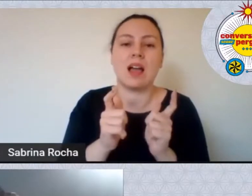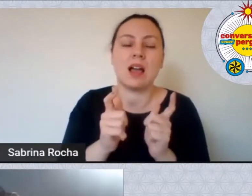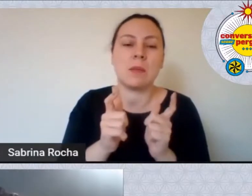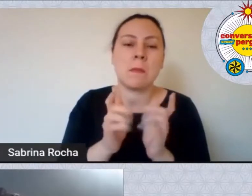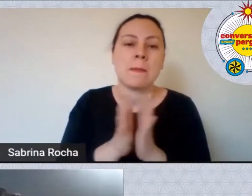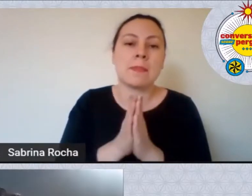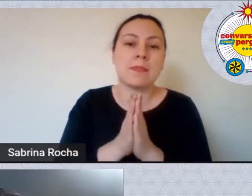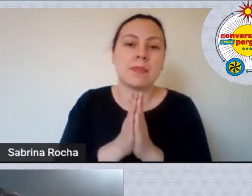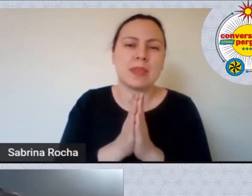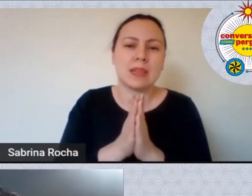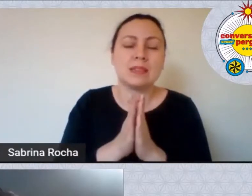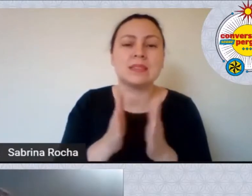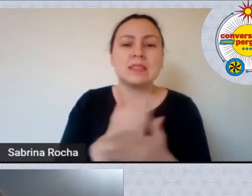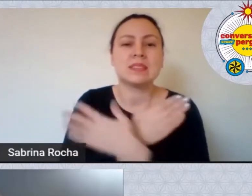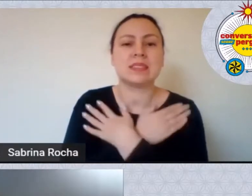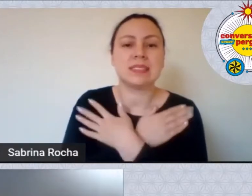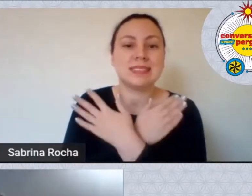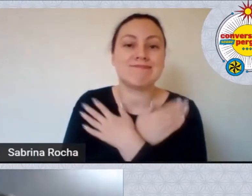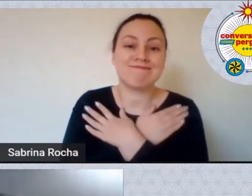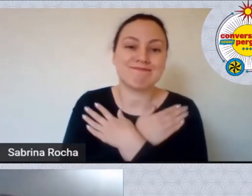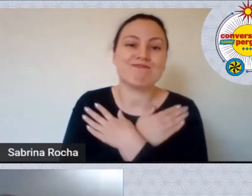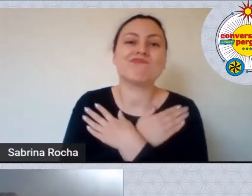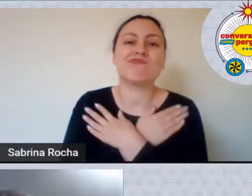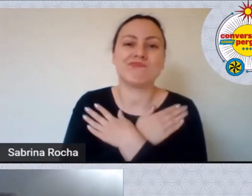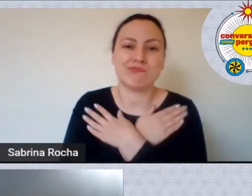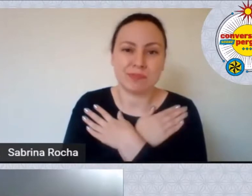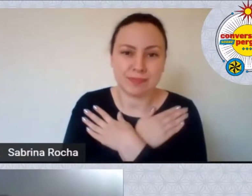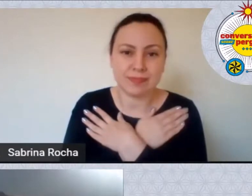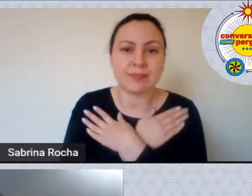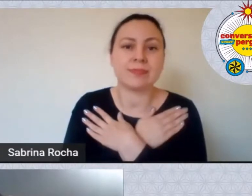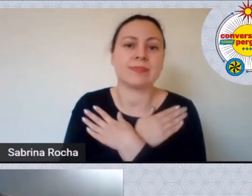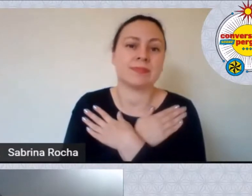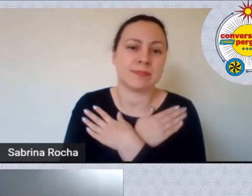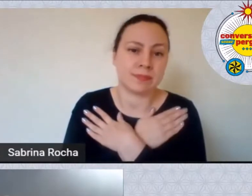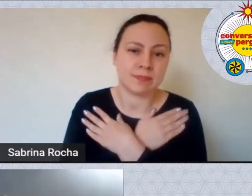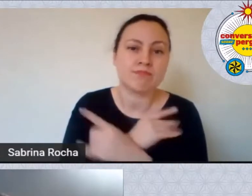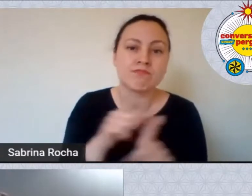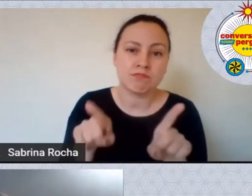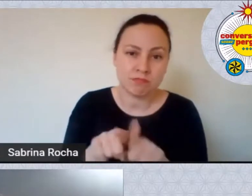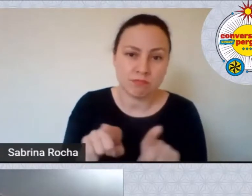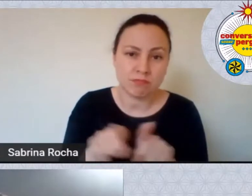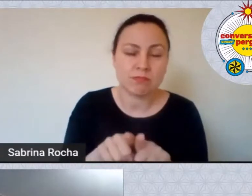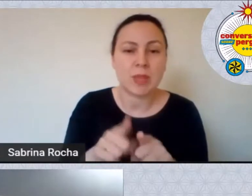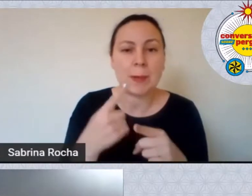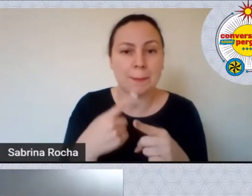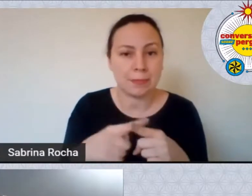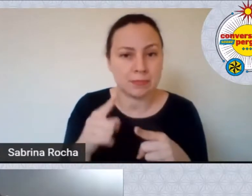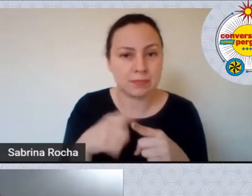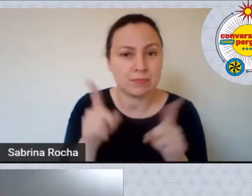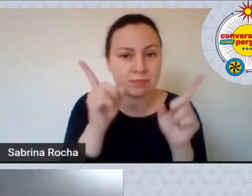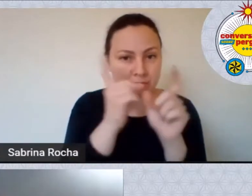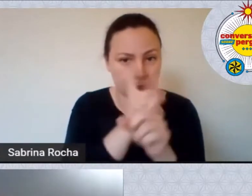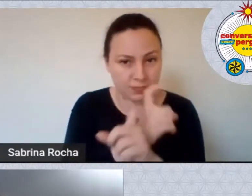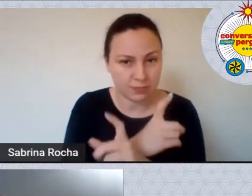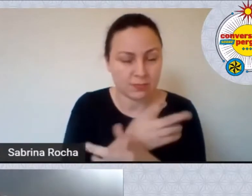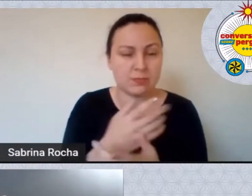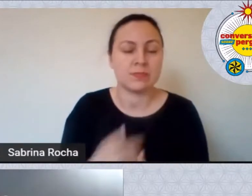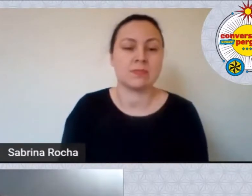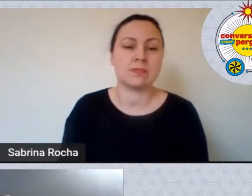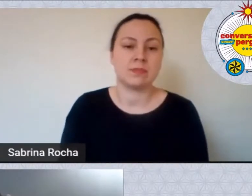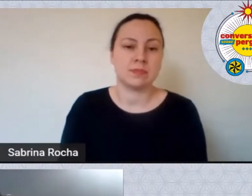Muito desemprego. Isso vai também concorrer para um momento difícil aí na